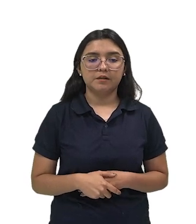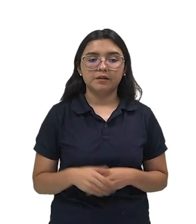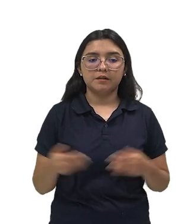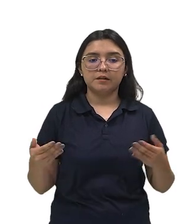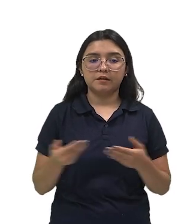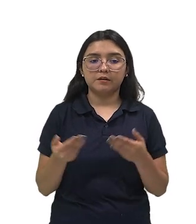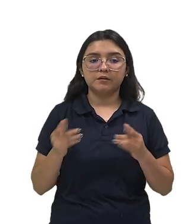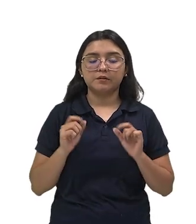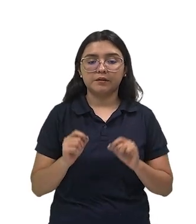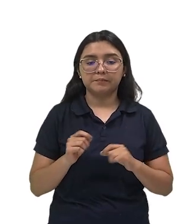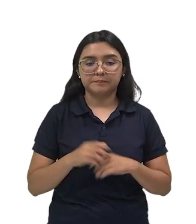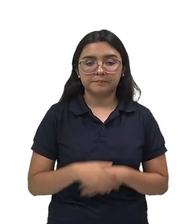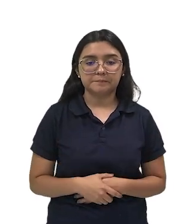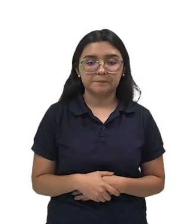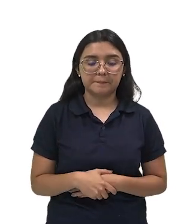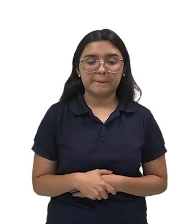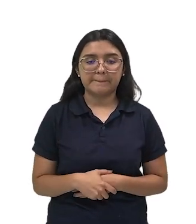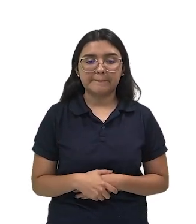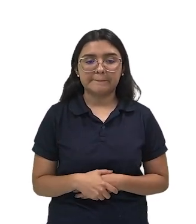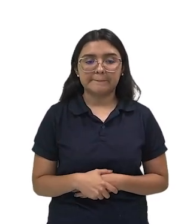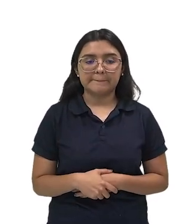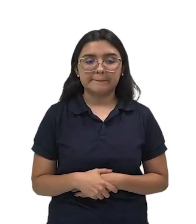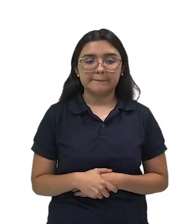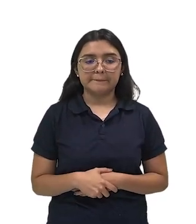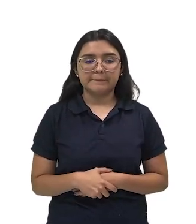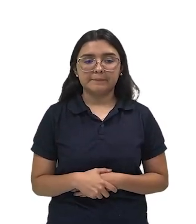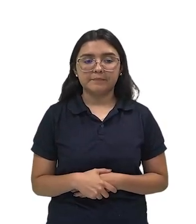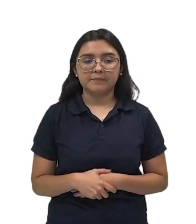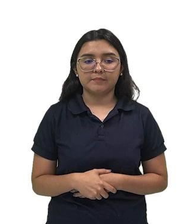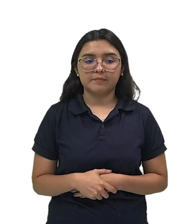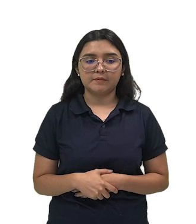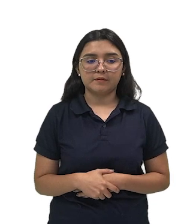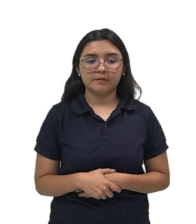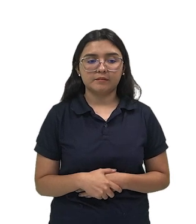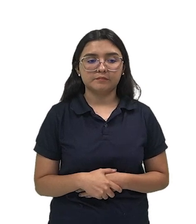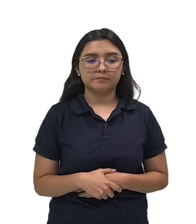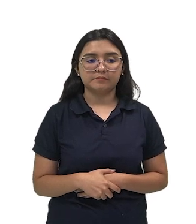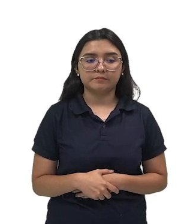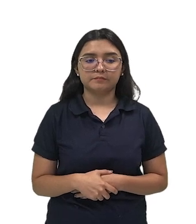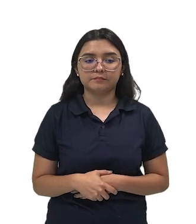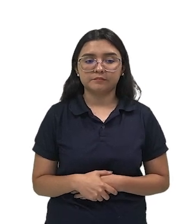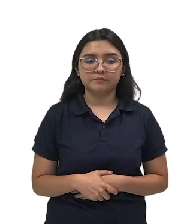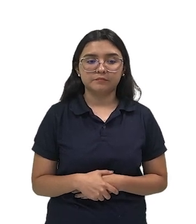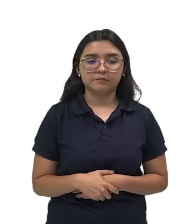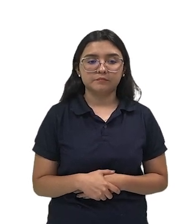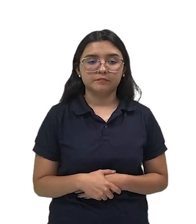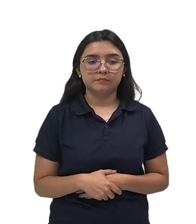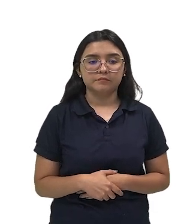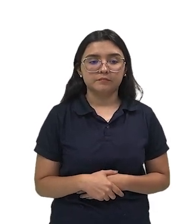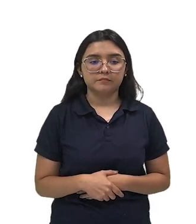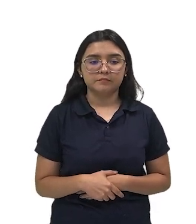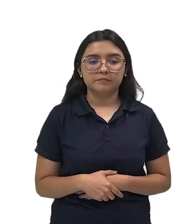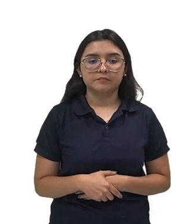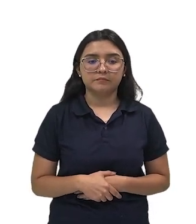quero considerar, olha, eu quero considerar a faixa